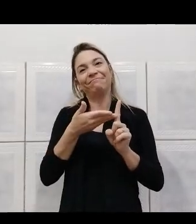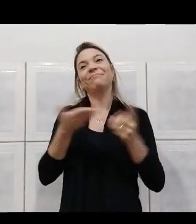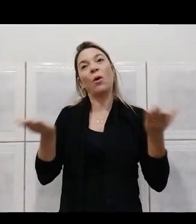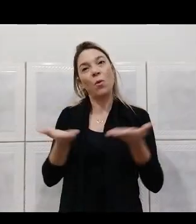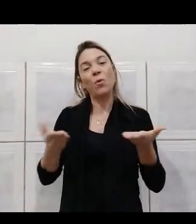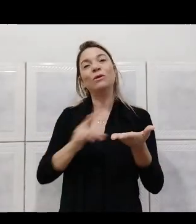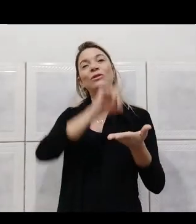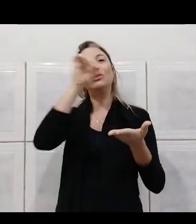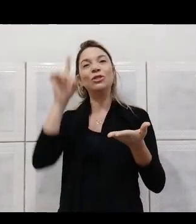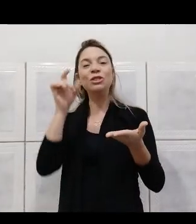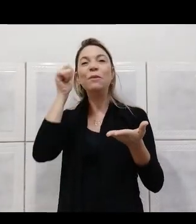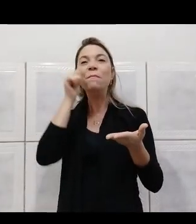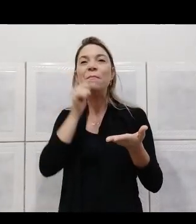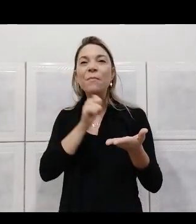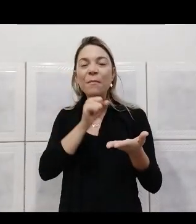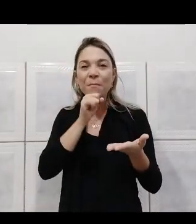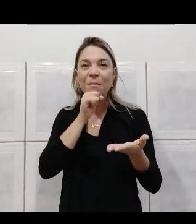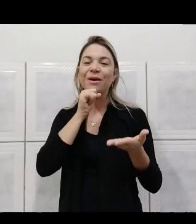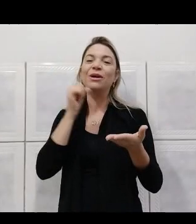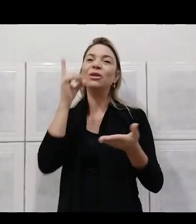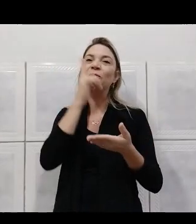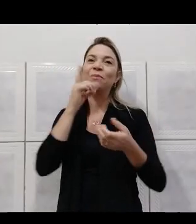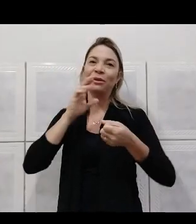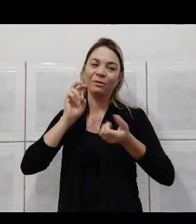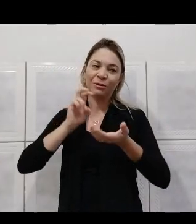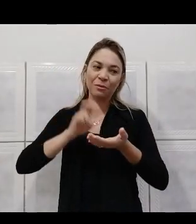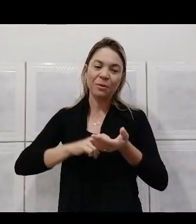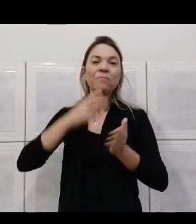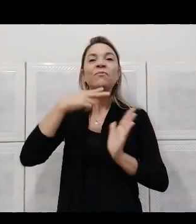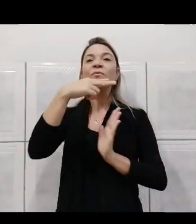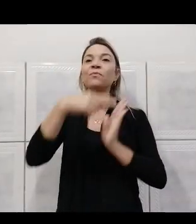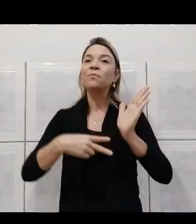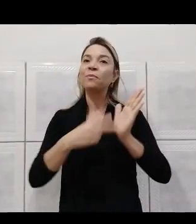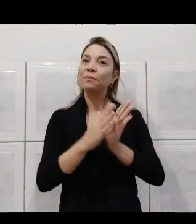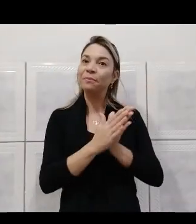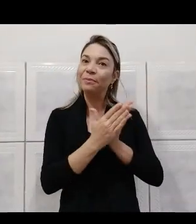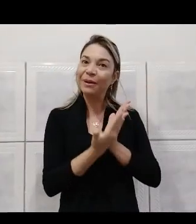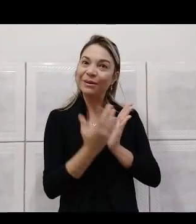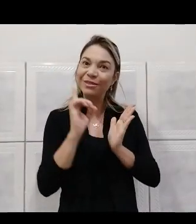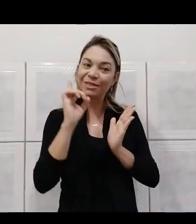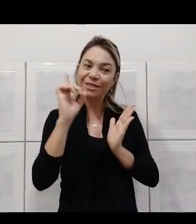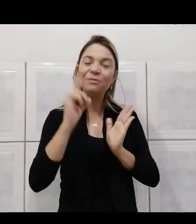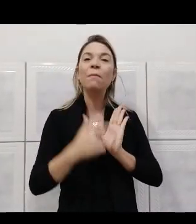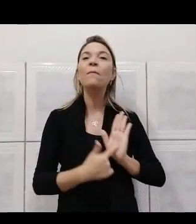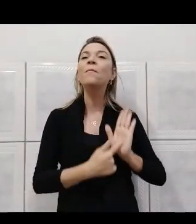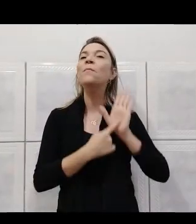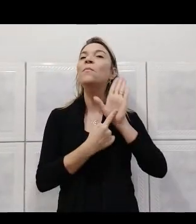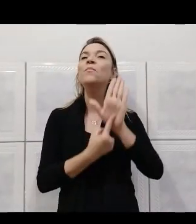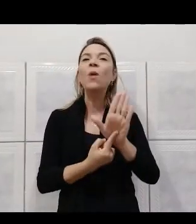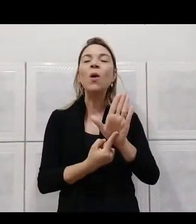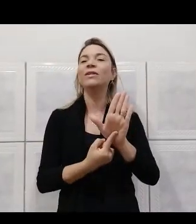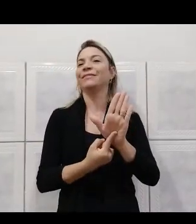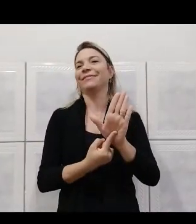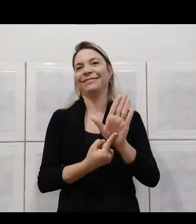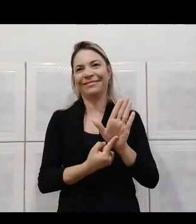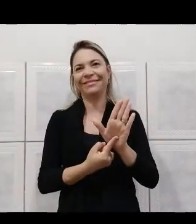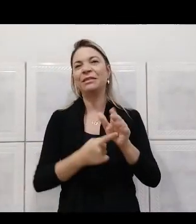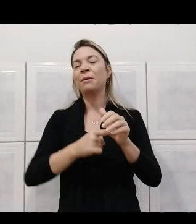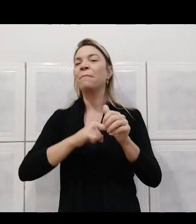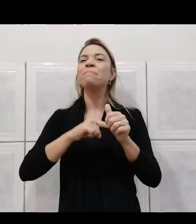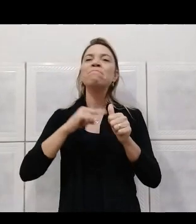domingo. Por favor, acompanhe a leitura da Palavra de Deus, que narra a primeira manifestação